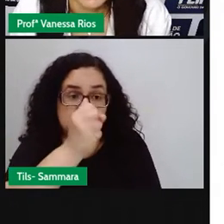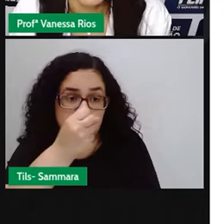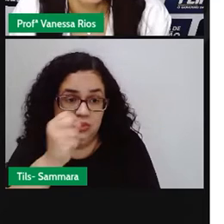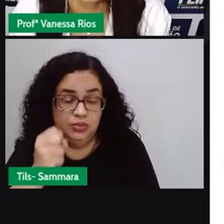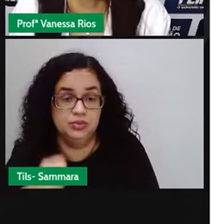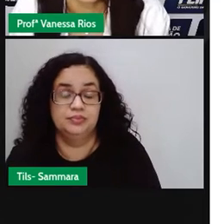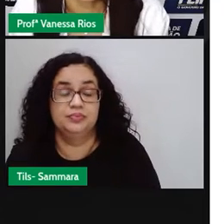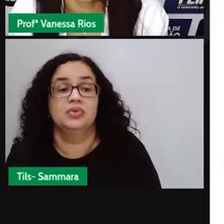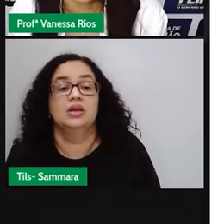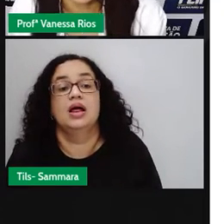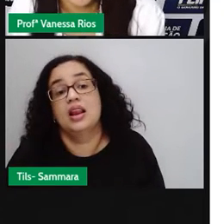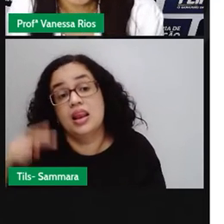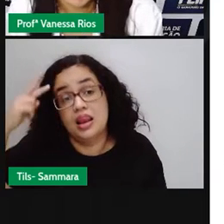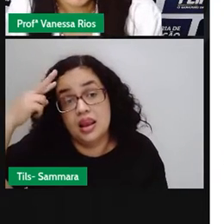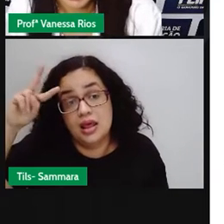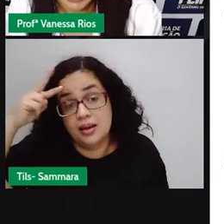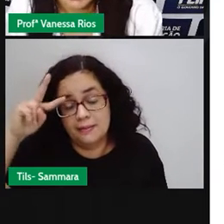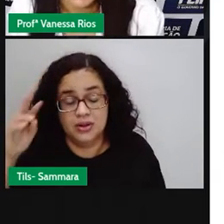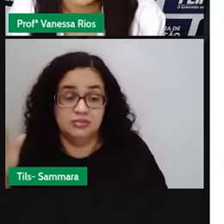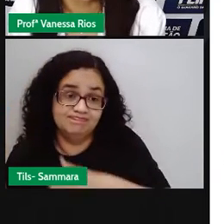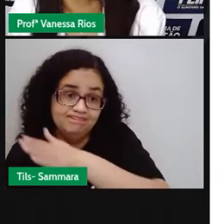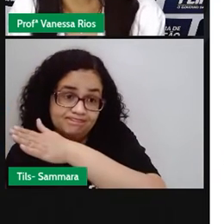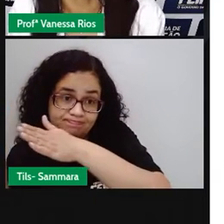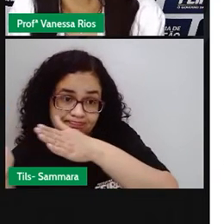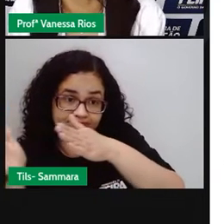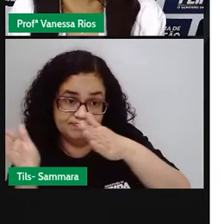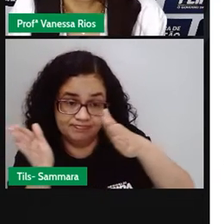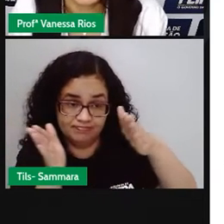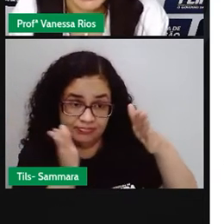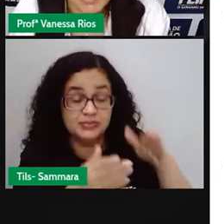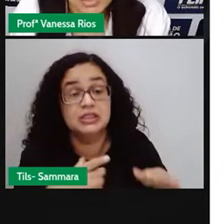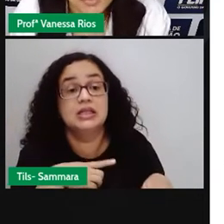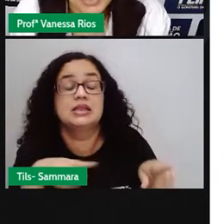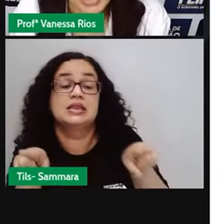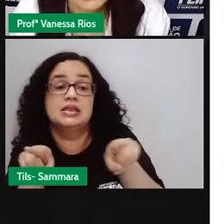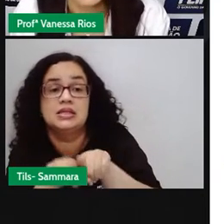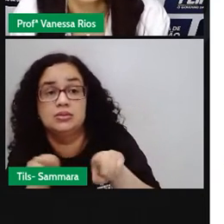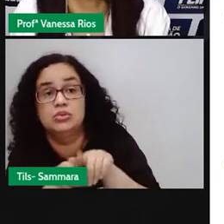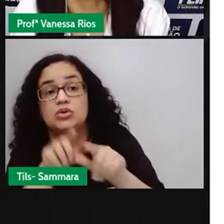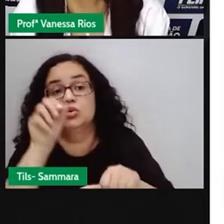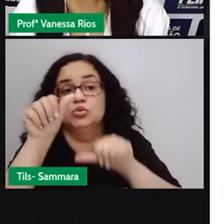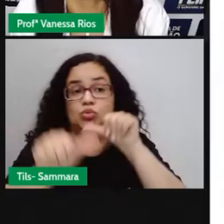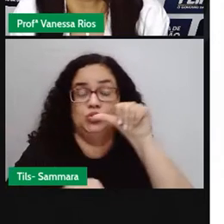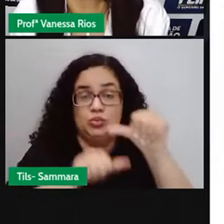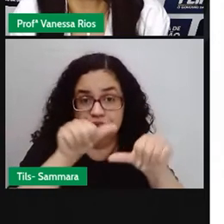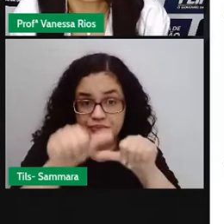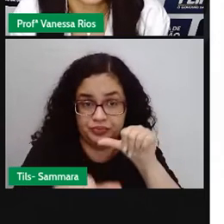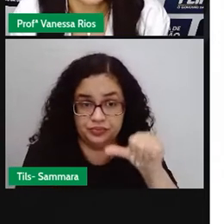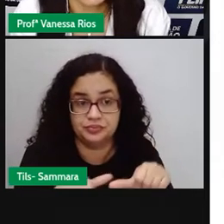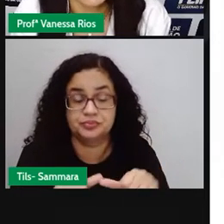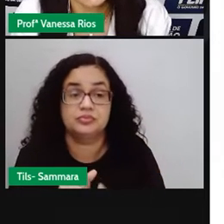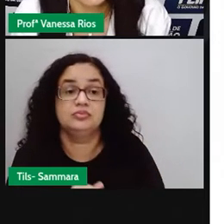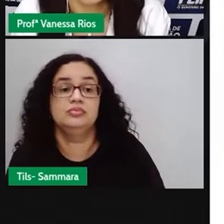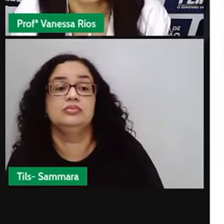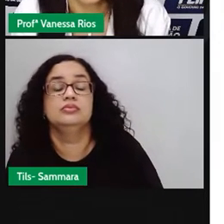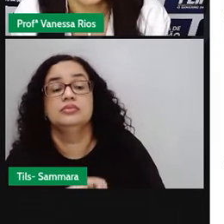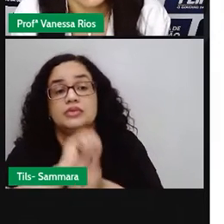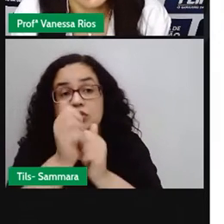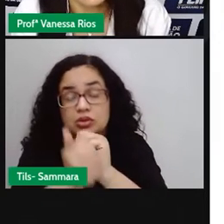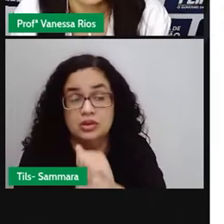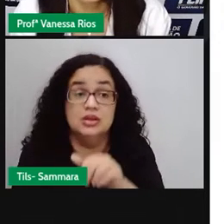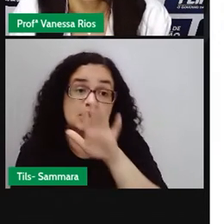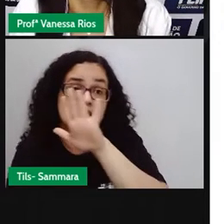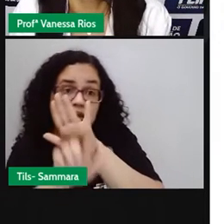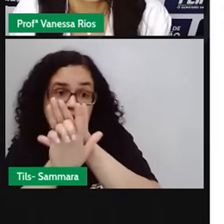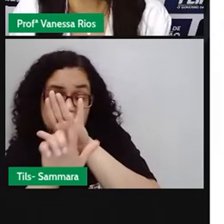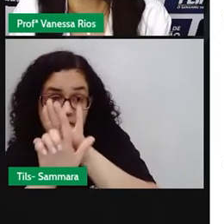1988. Lembrando aí que de lá para cá, né, houveram também aí modificações, adaptações em algumas